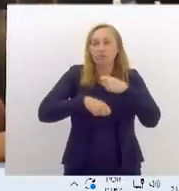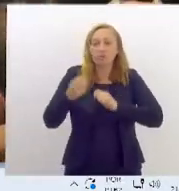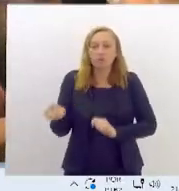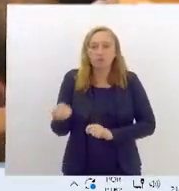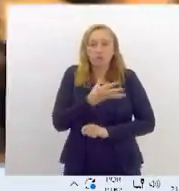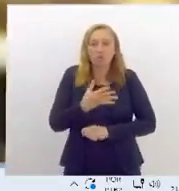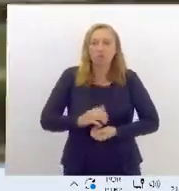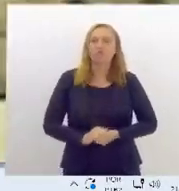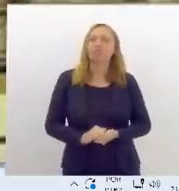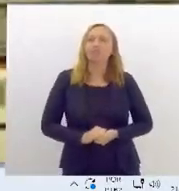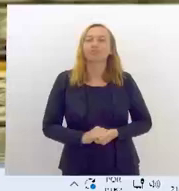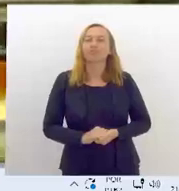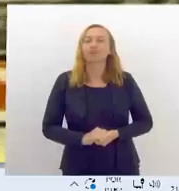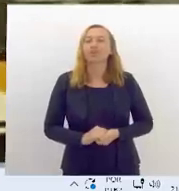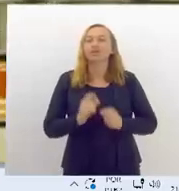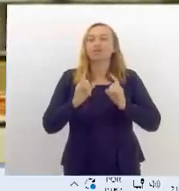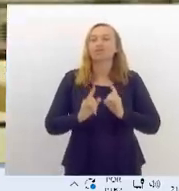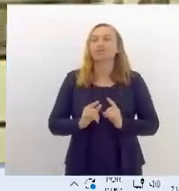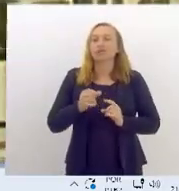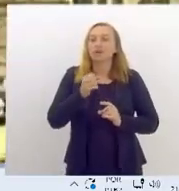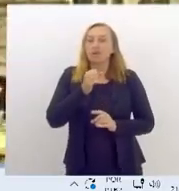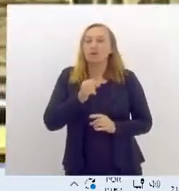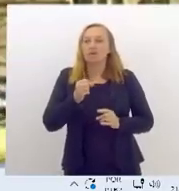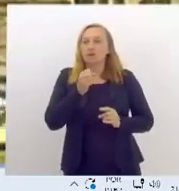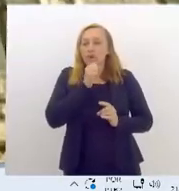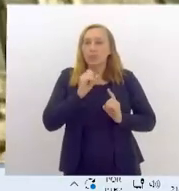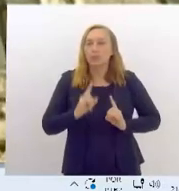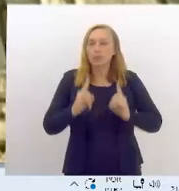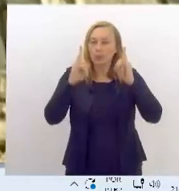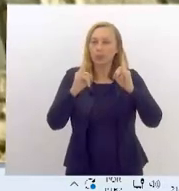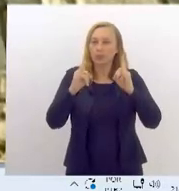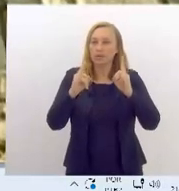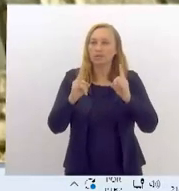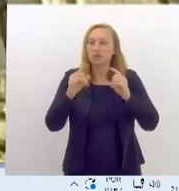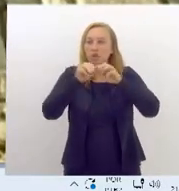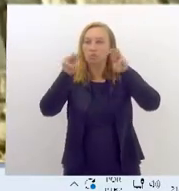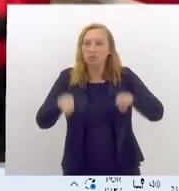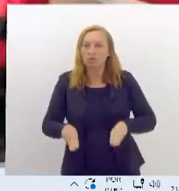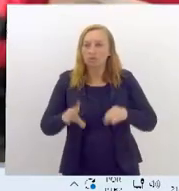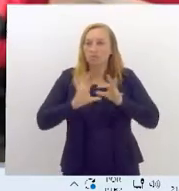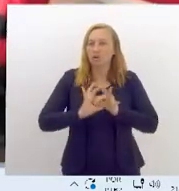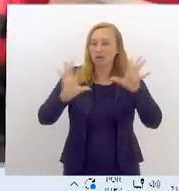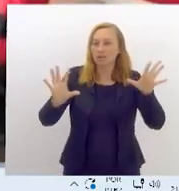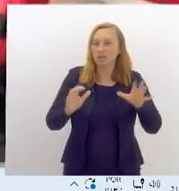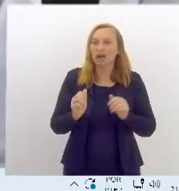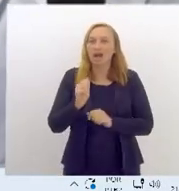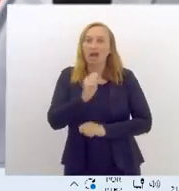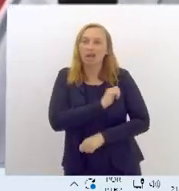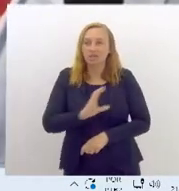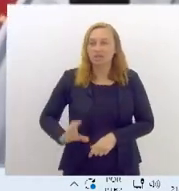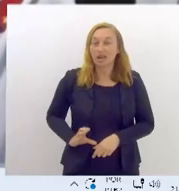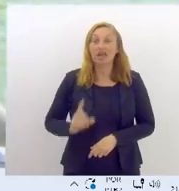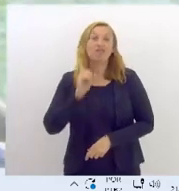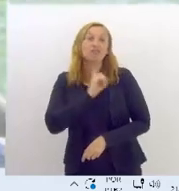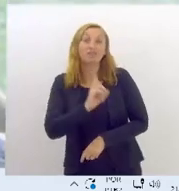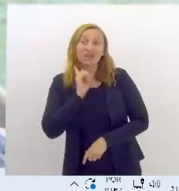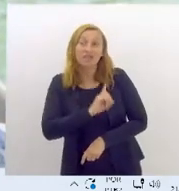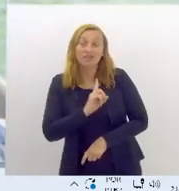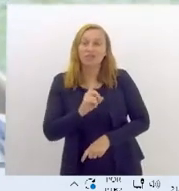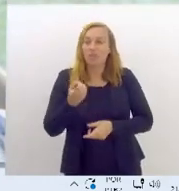moderno o palácio Tiradentes será transformado no Museu da Democracia André é flamenguista